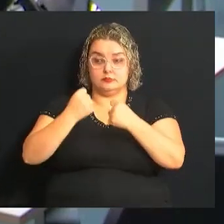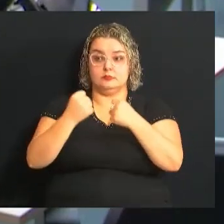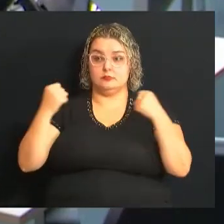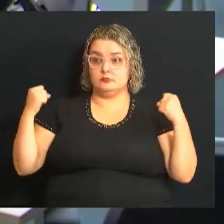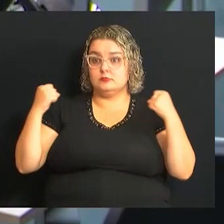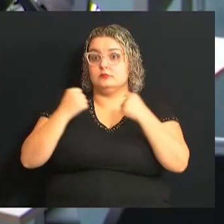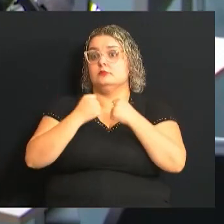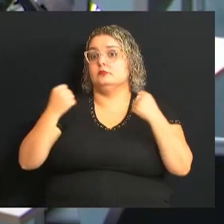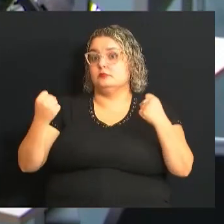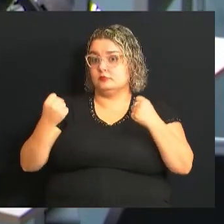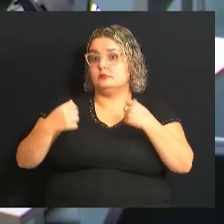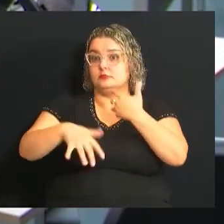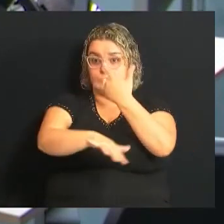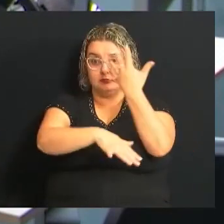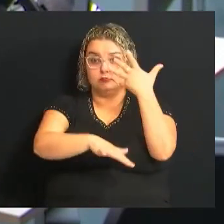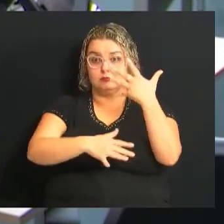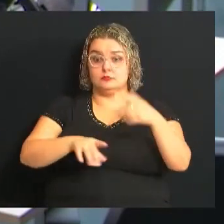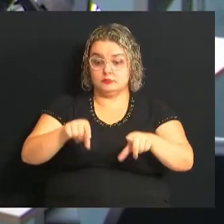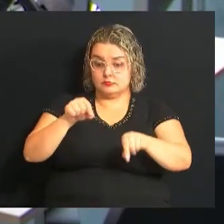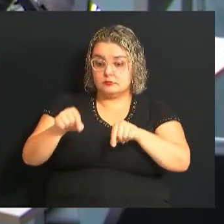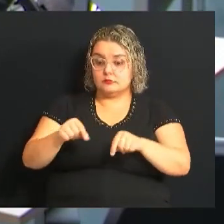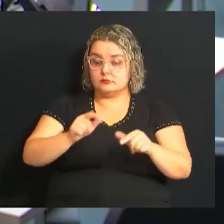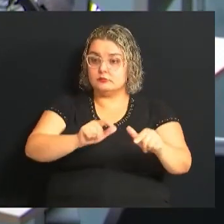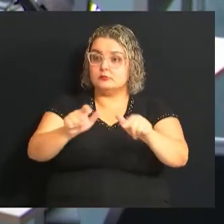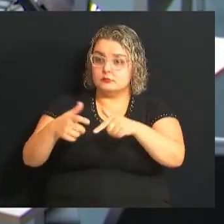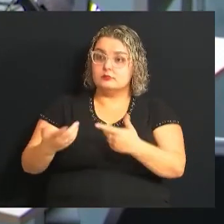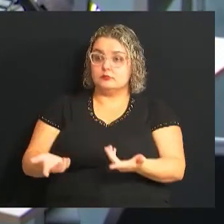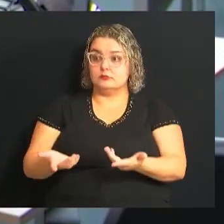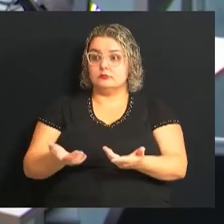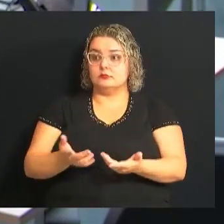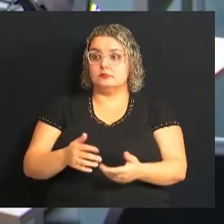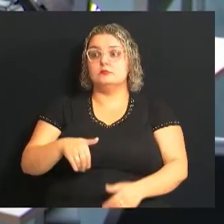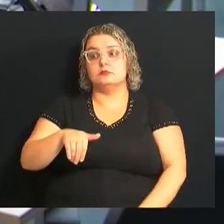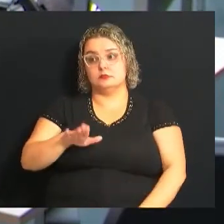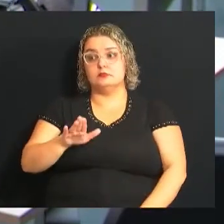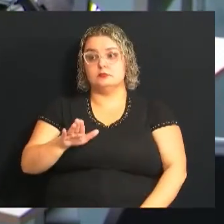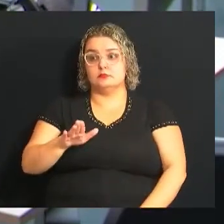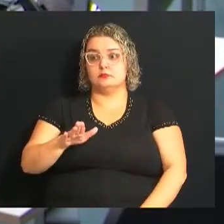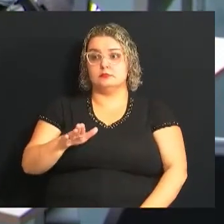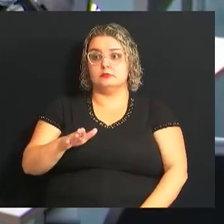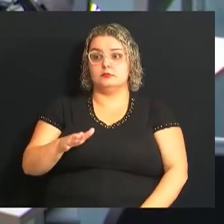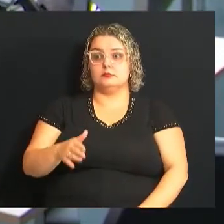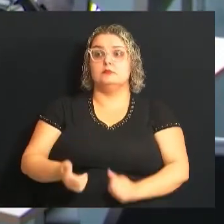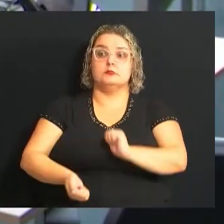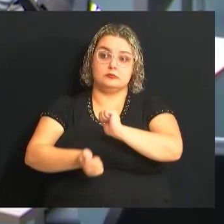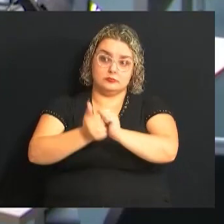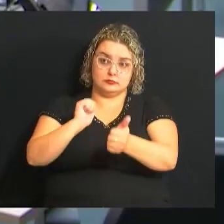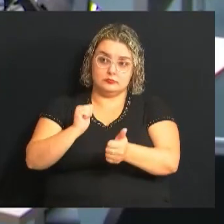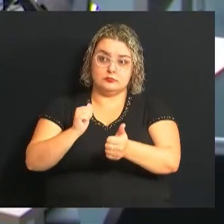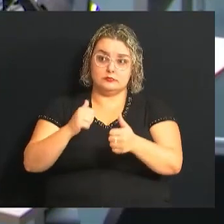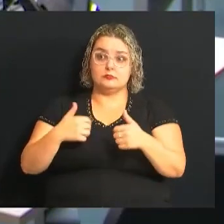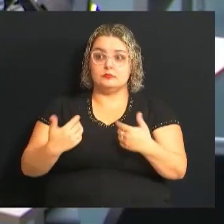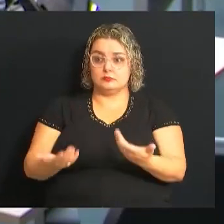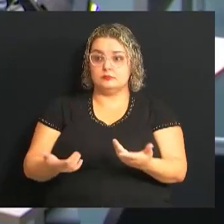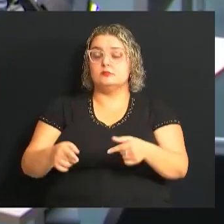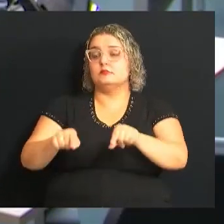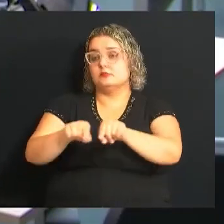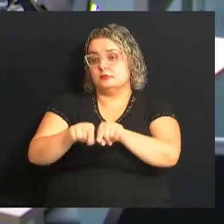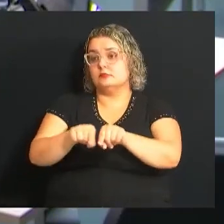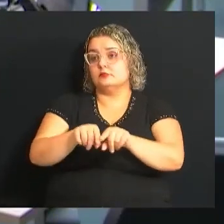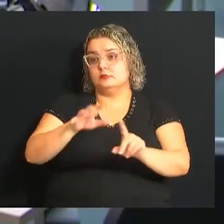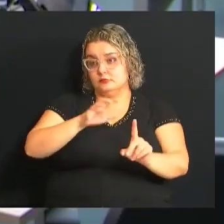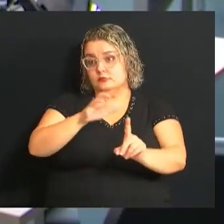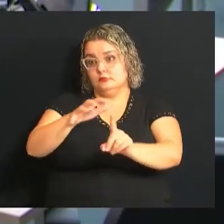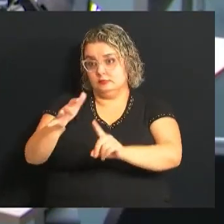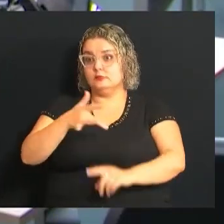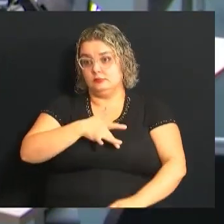locais ainda, então estamos ligando mais do esporte, que também acaba incluindo a saúde, né?